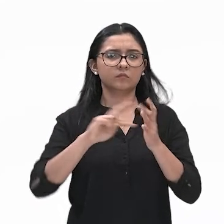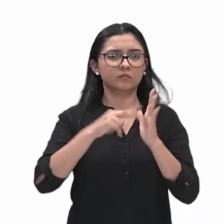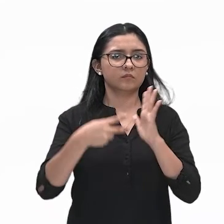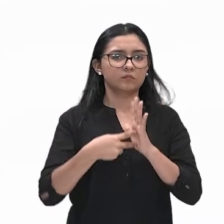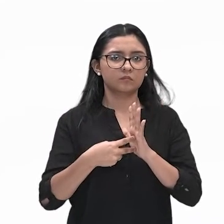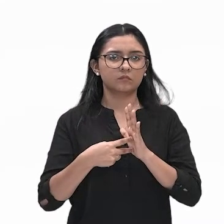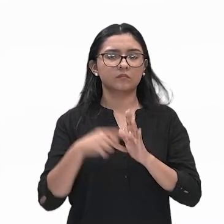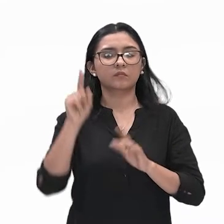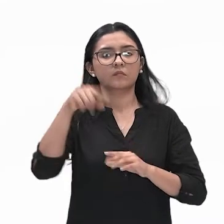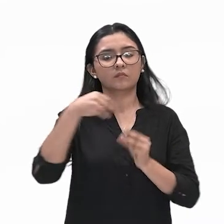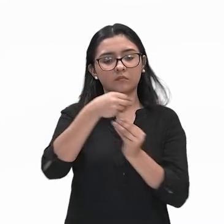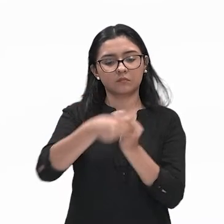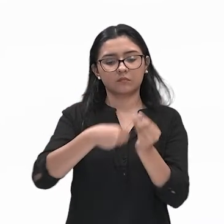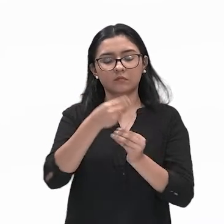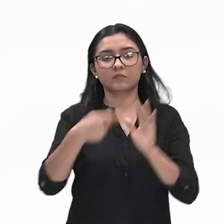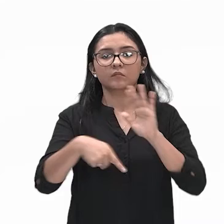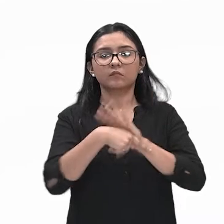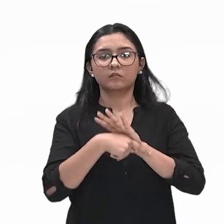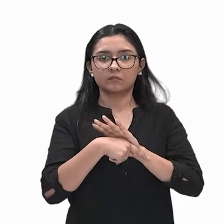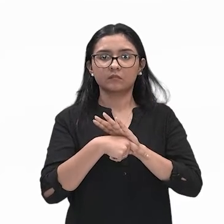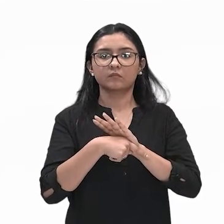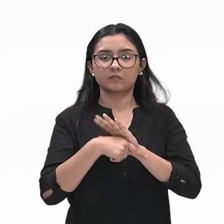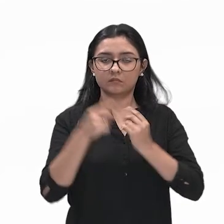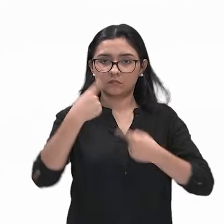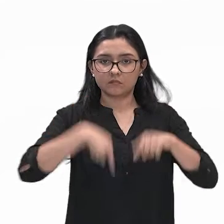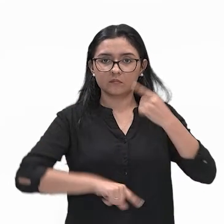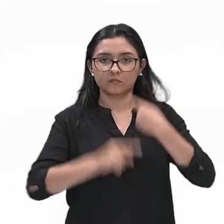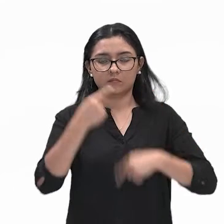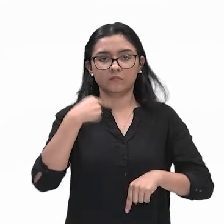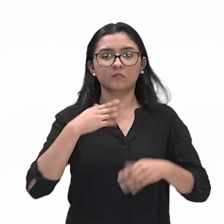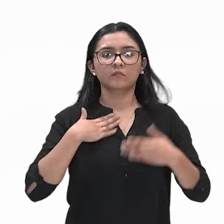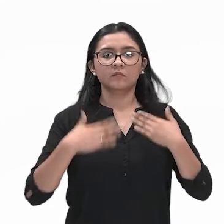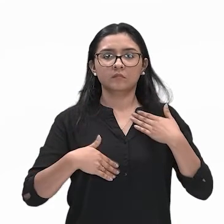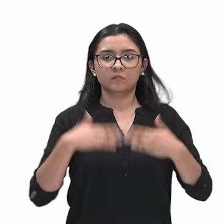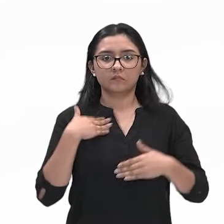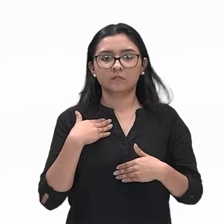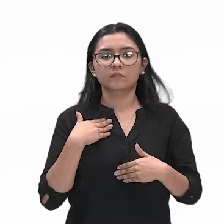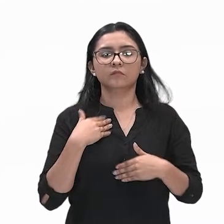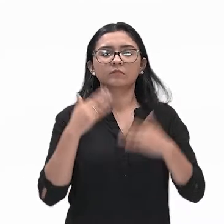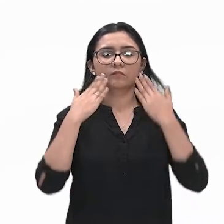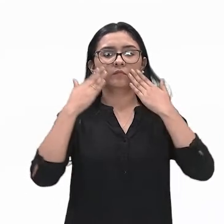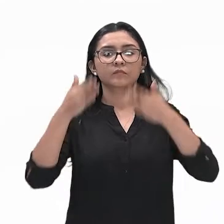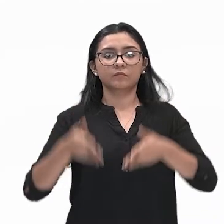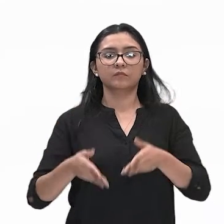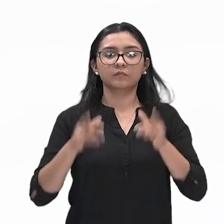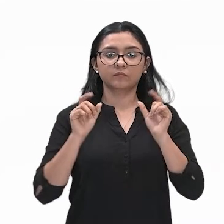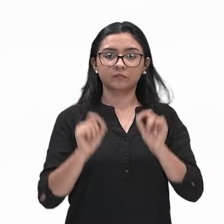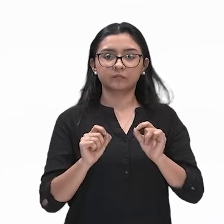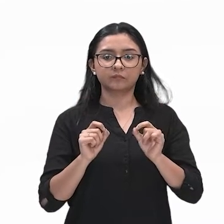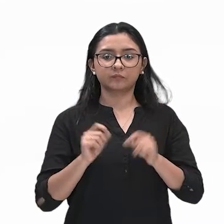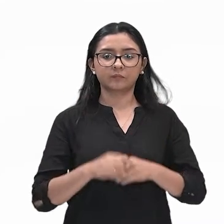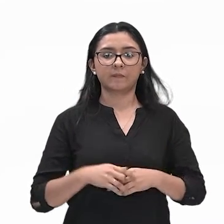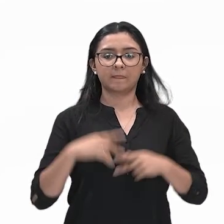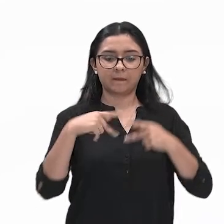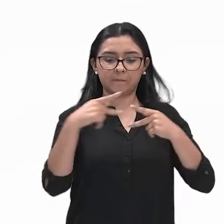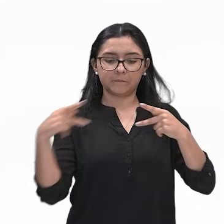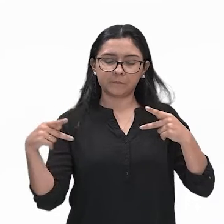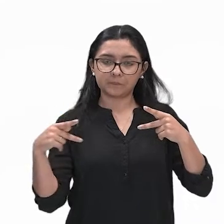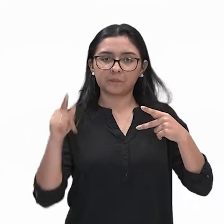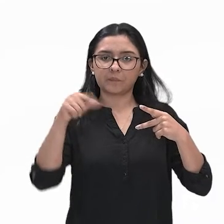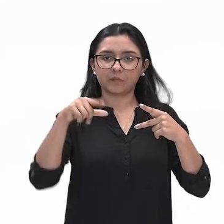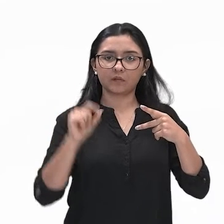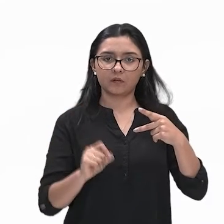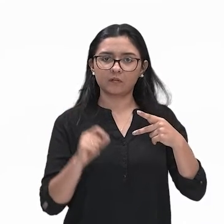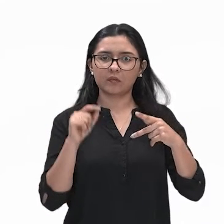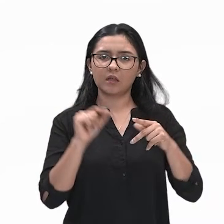uma substância que está ali no nosso organismo, no caso, falando especificamente das proteínas, eles